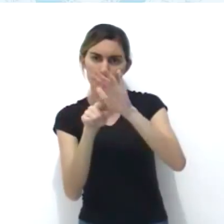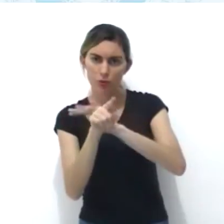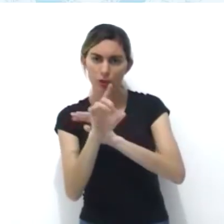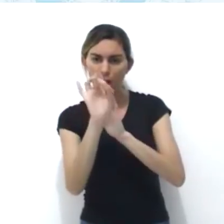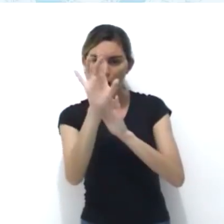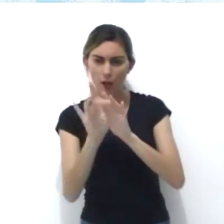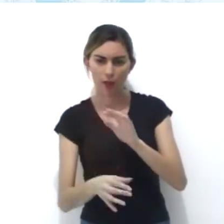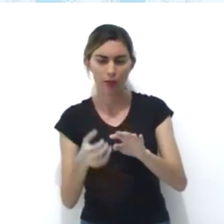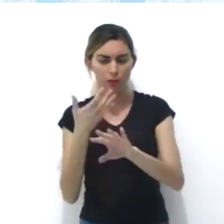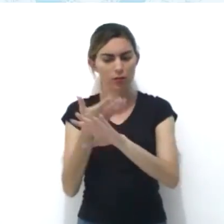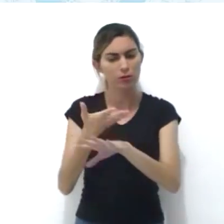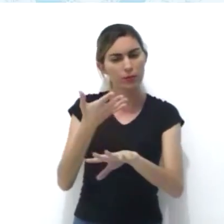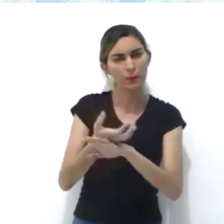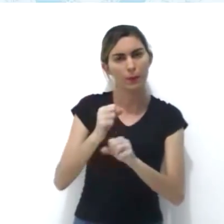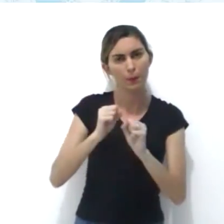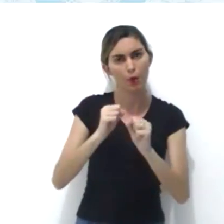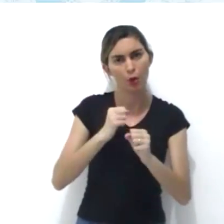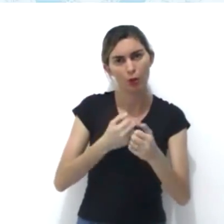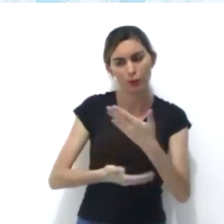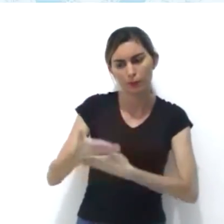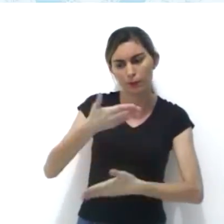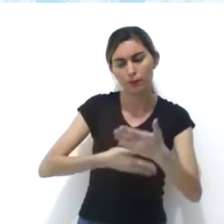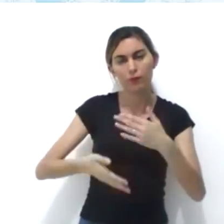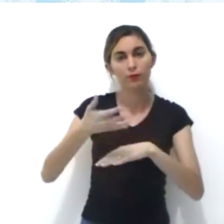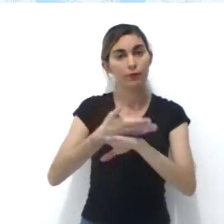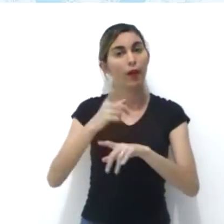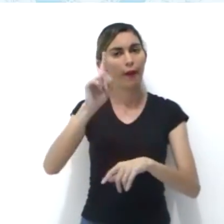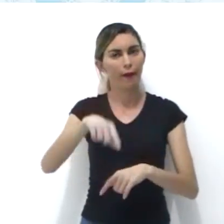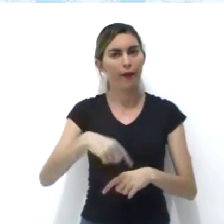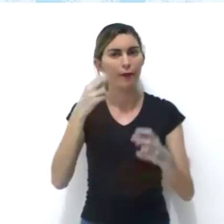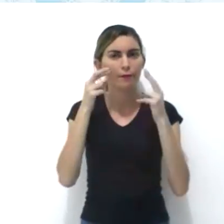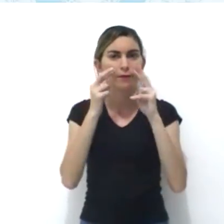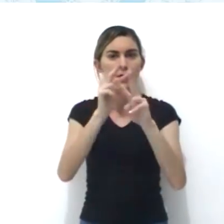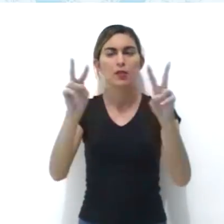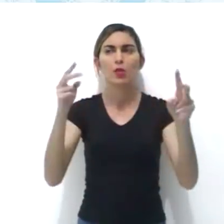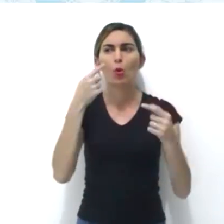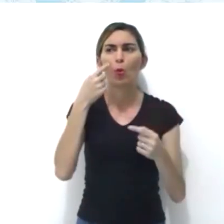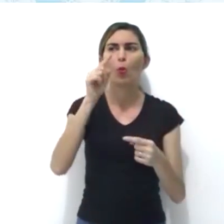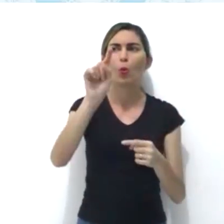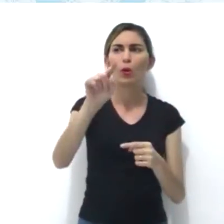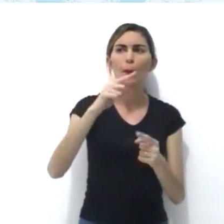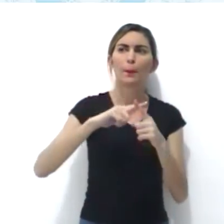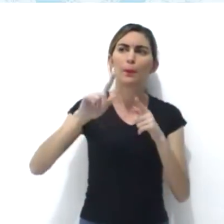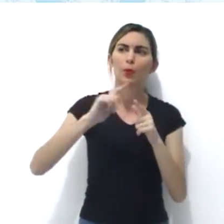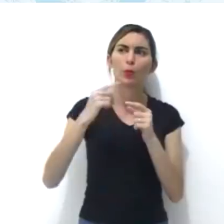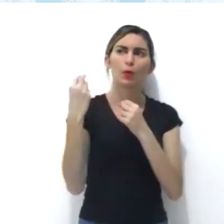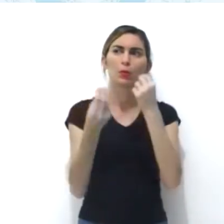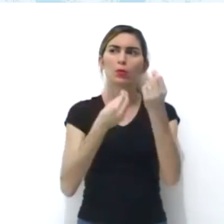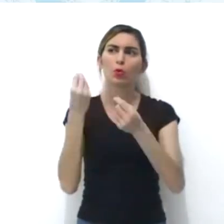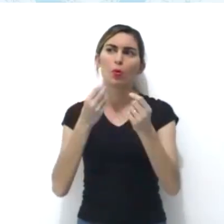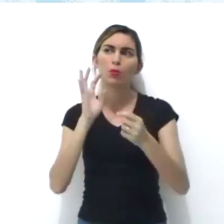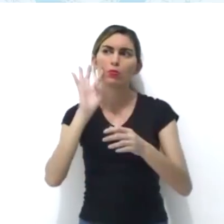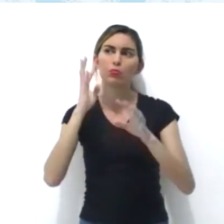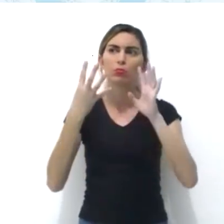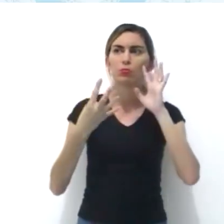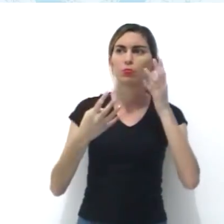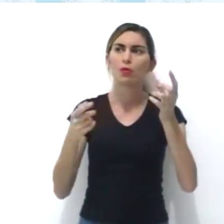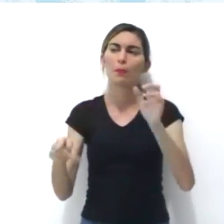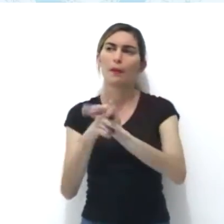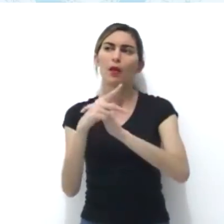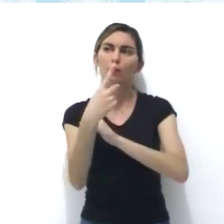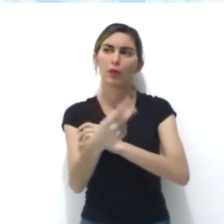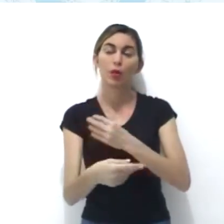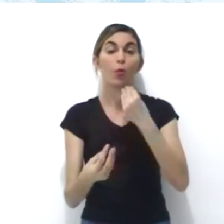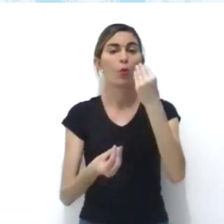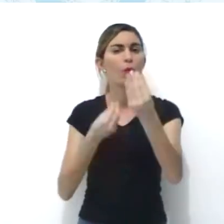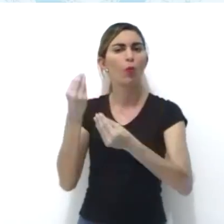e coloquei como cada disciplina ela pode contribuir. Essa é a visão holística. A gente tem que olhar para aquele problema pensando em tudo que